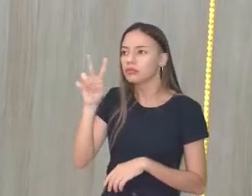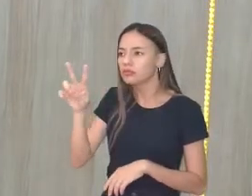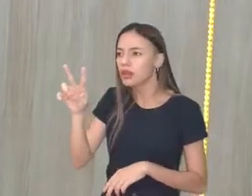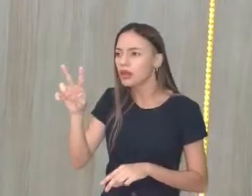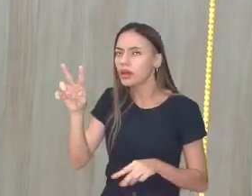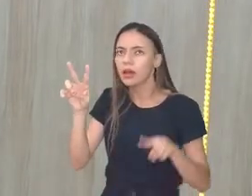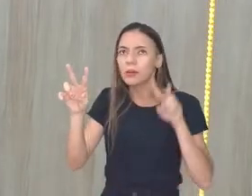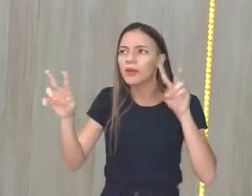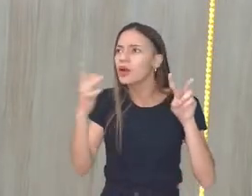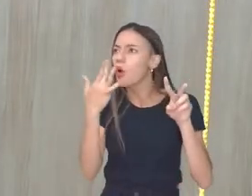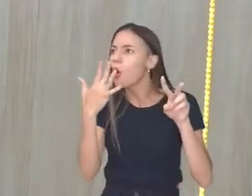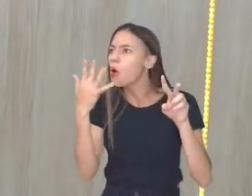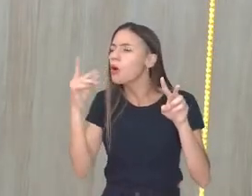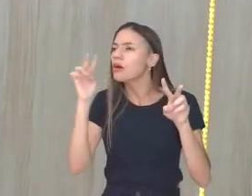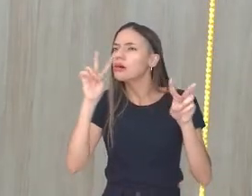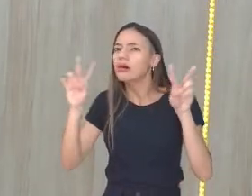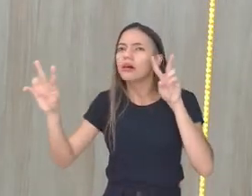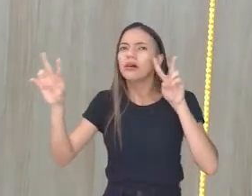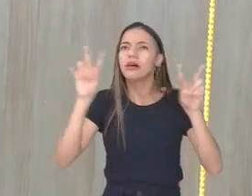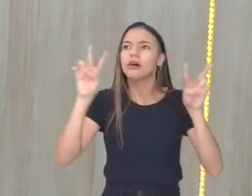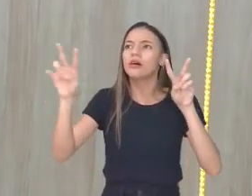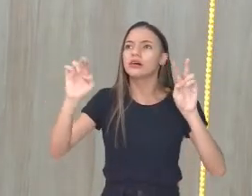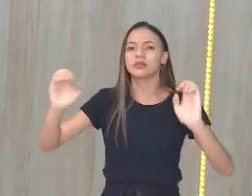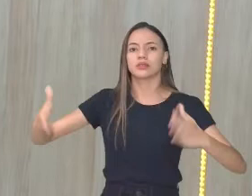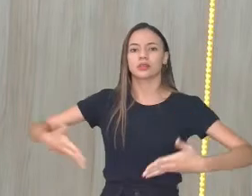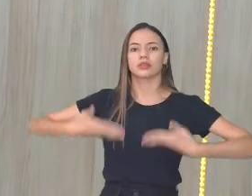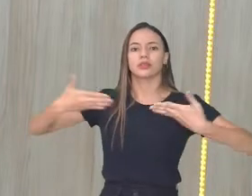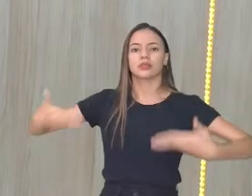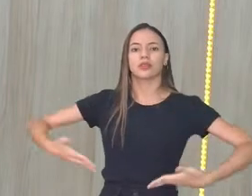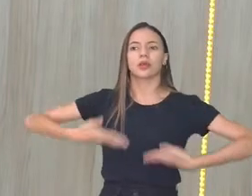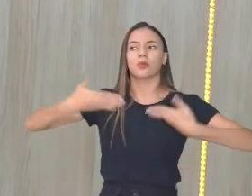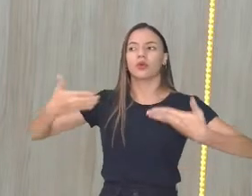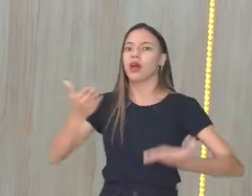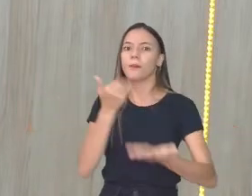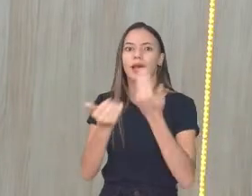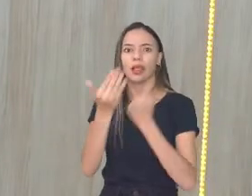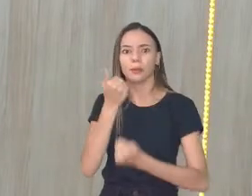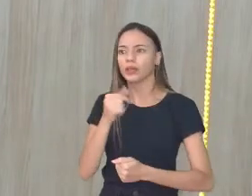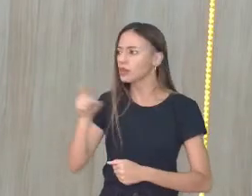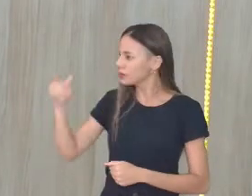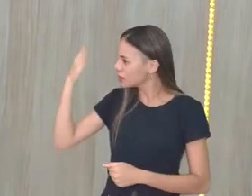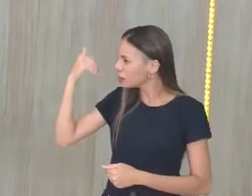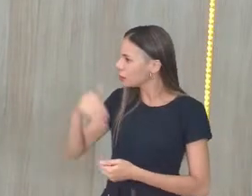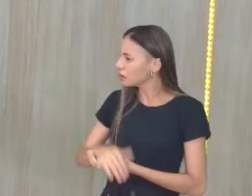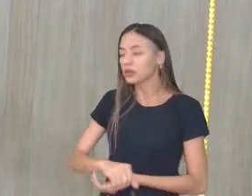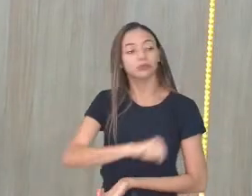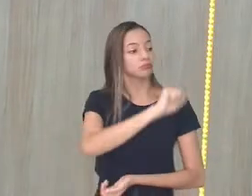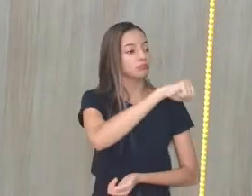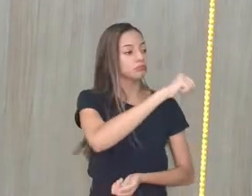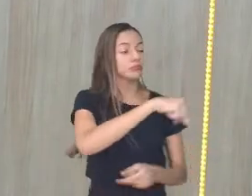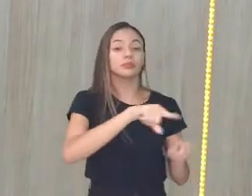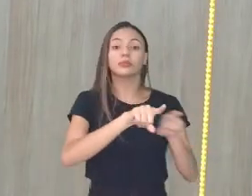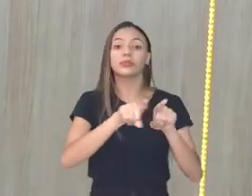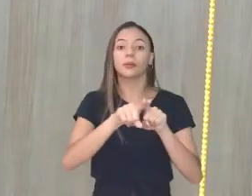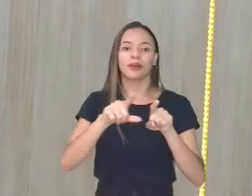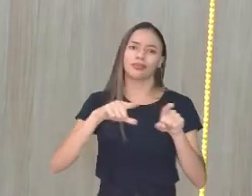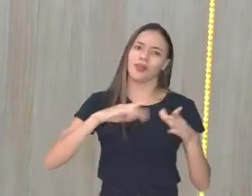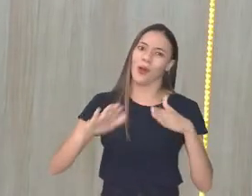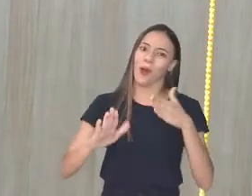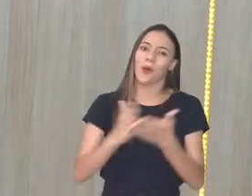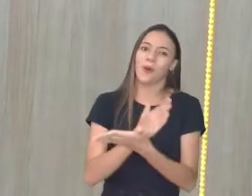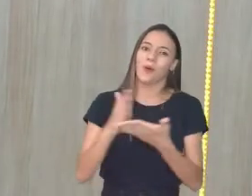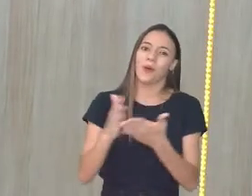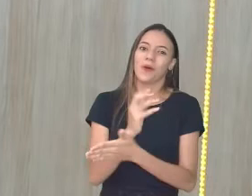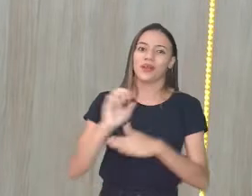muito aquelas cores, e é como se aquilo estimulasse você a se alimentar. Sim. E não à toa a gente tem empresas, né? A